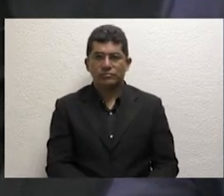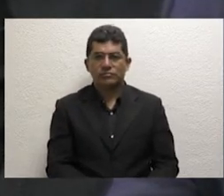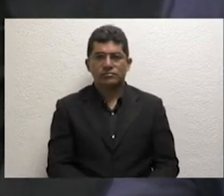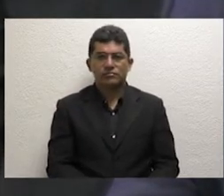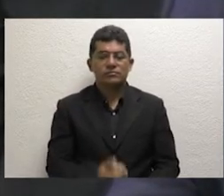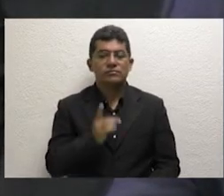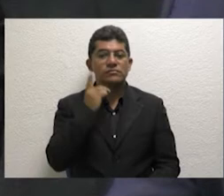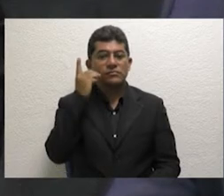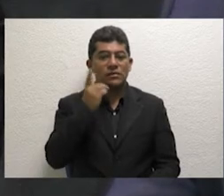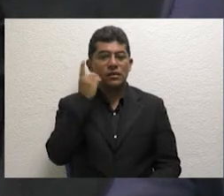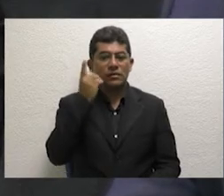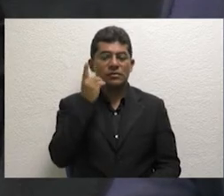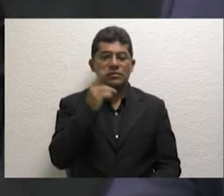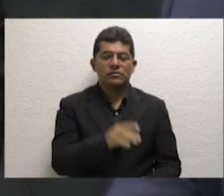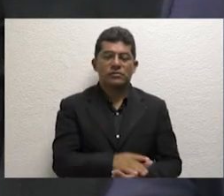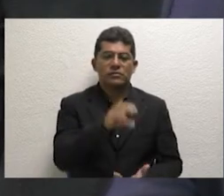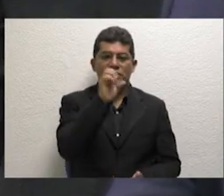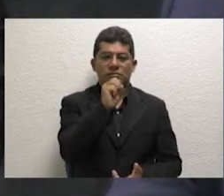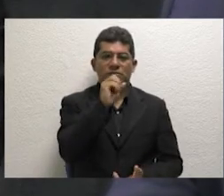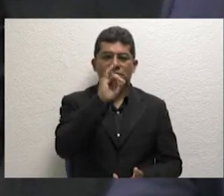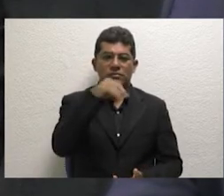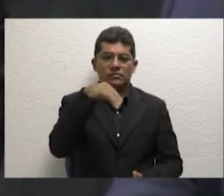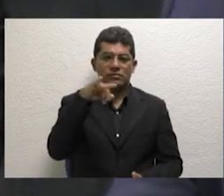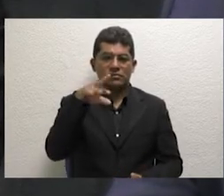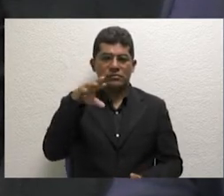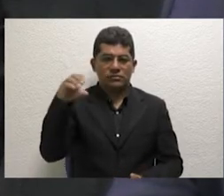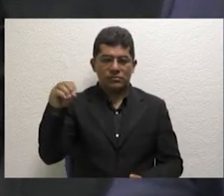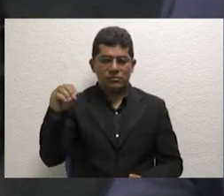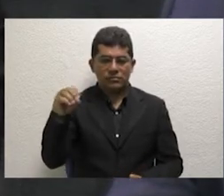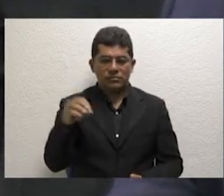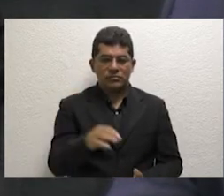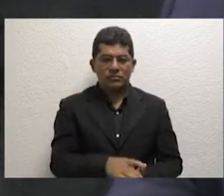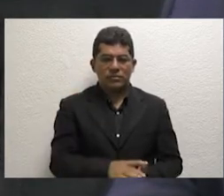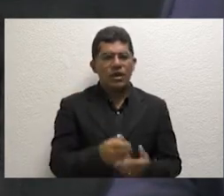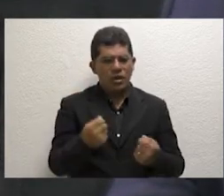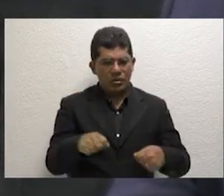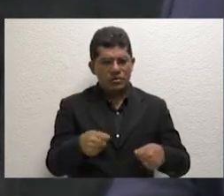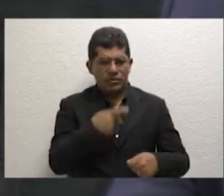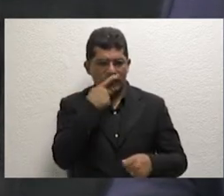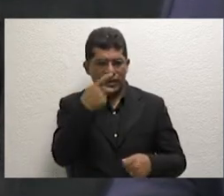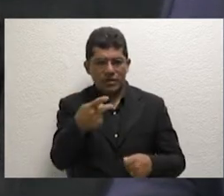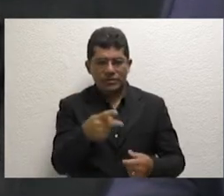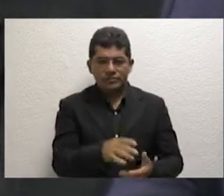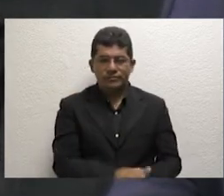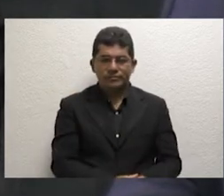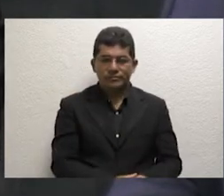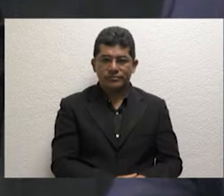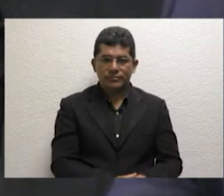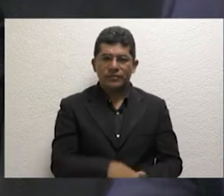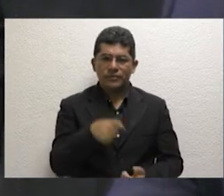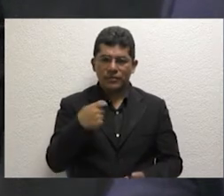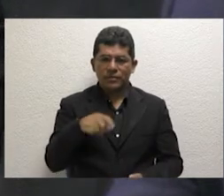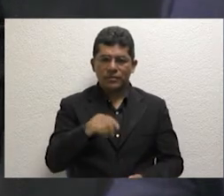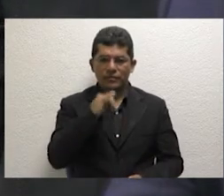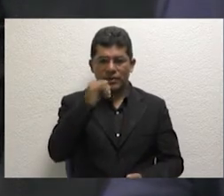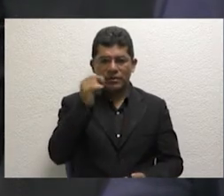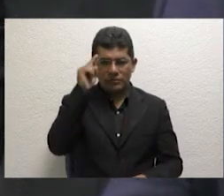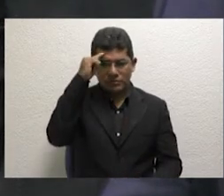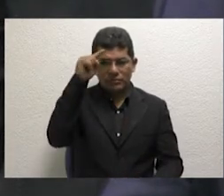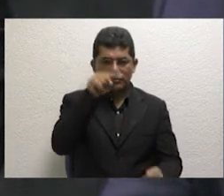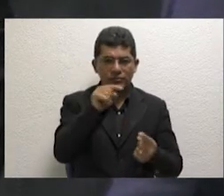deputado deputado Sinésio Lins Campos por favor preciso falar ai preciso falar preciso terminar